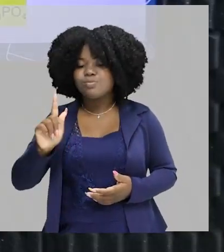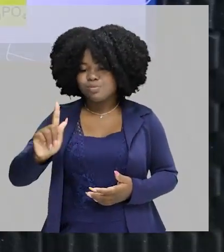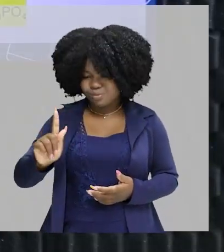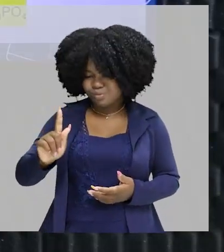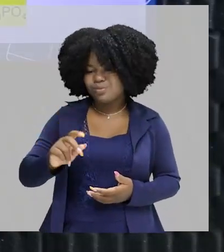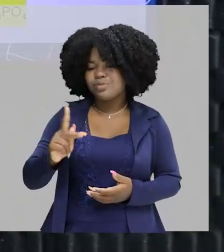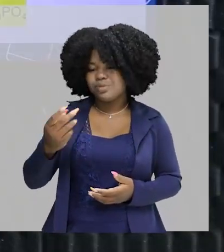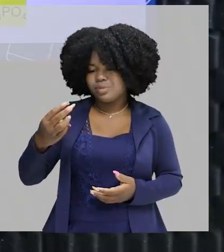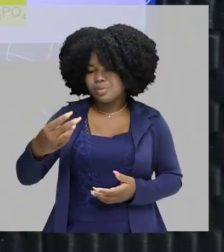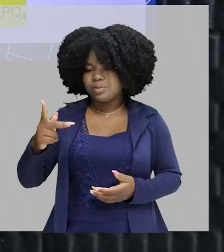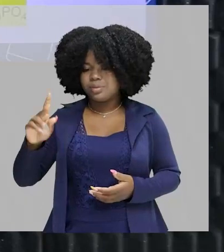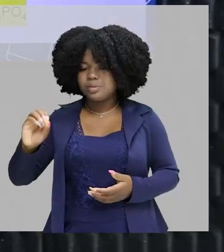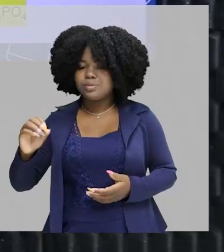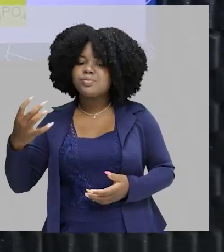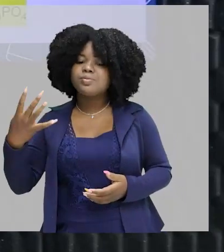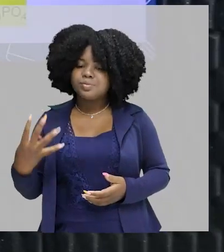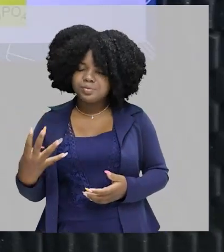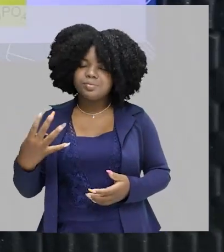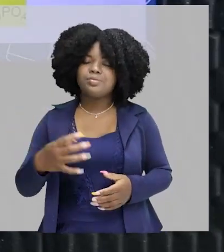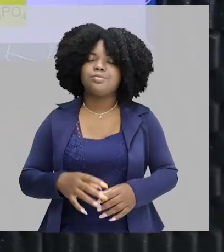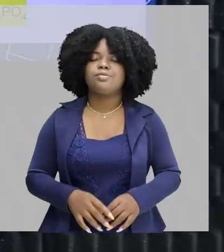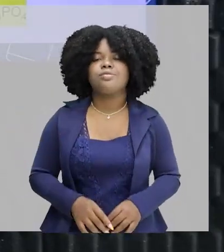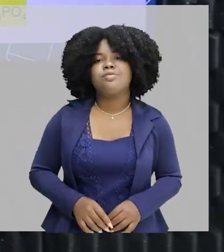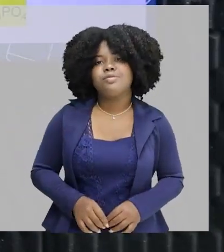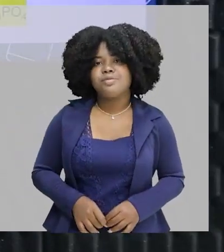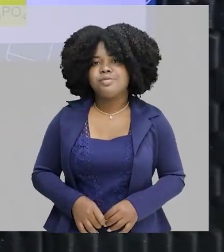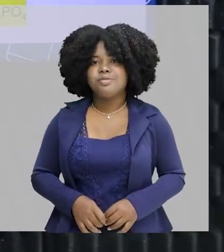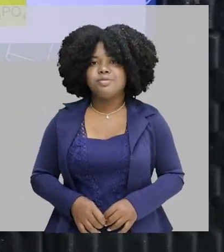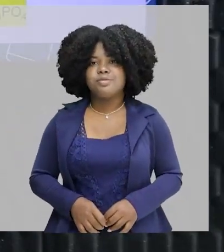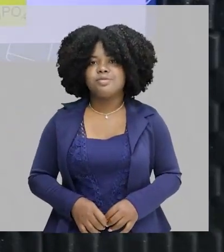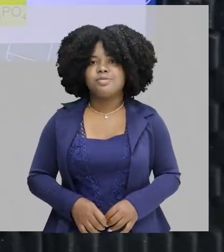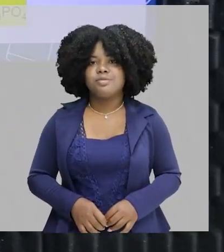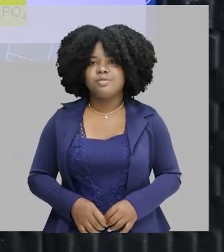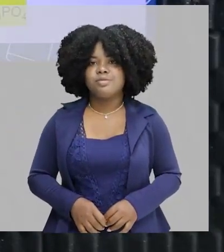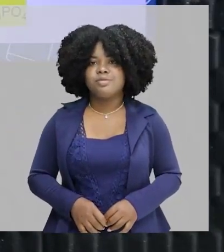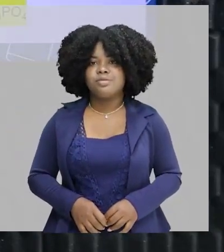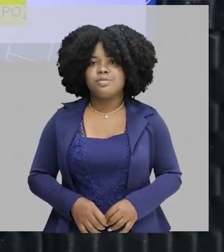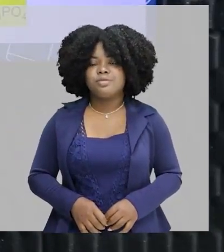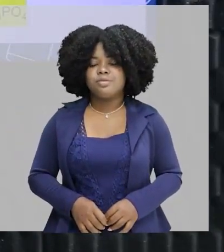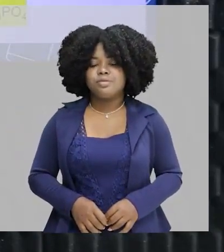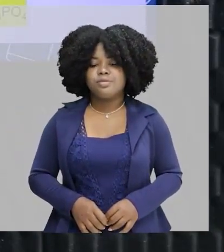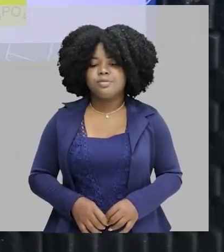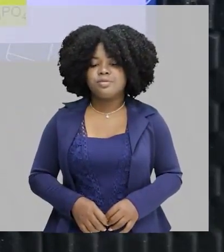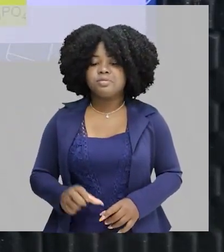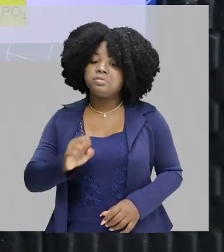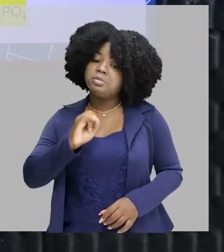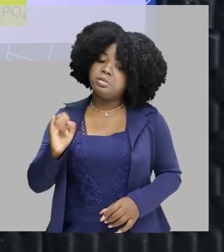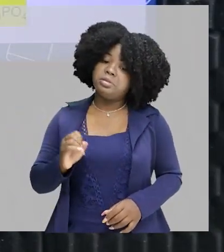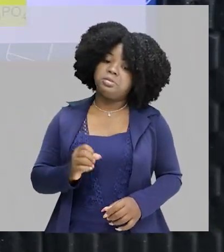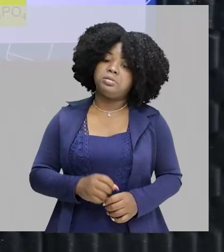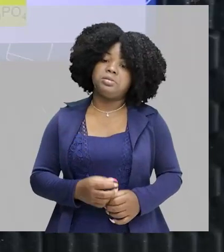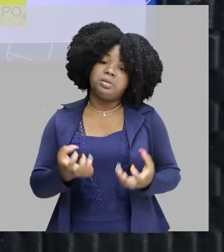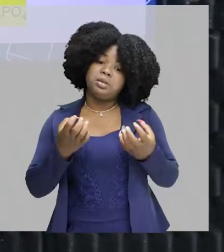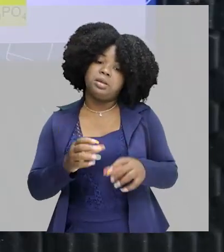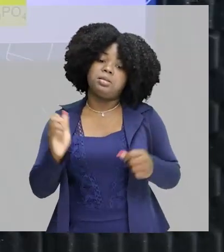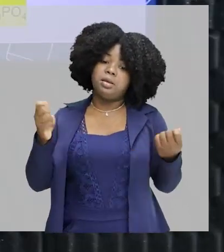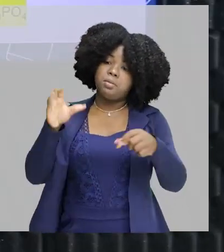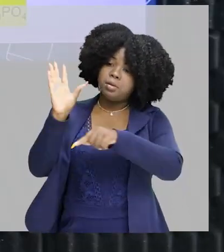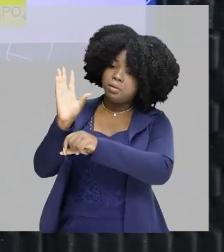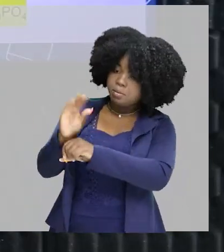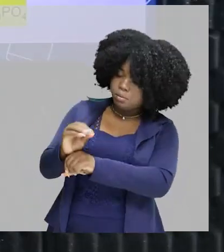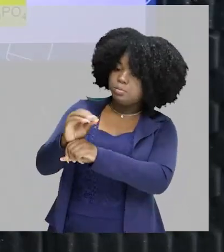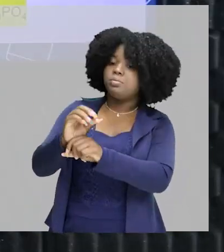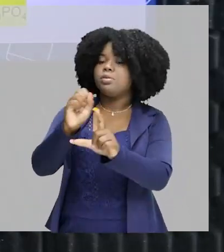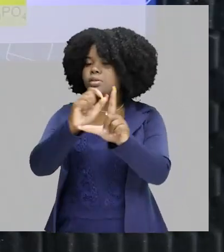39,2 gramas do ácido fosfórico. Tudo bem? Se você quiser, você pode printar a tela e refazer